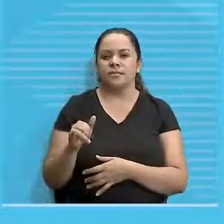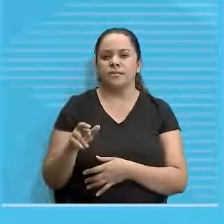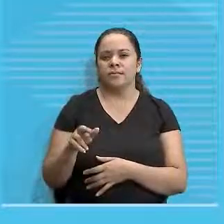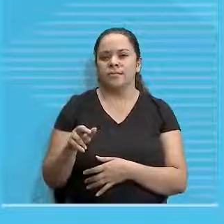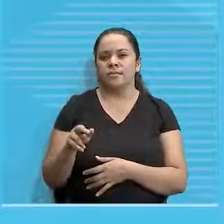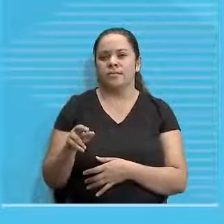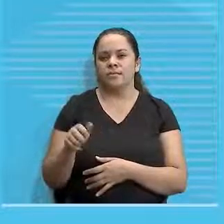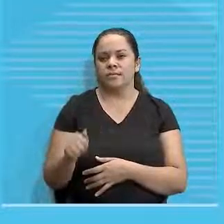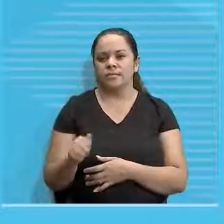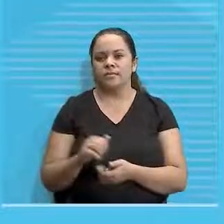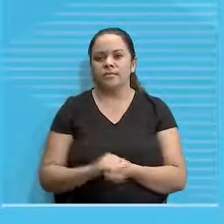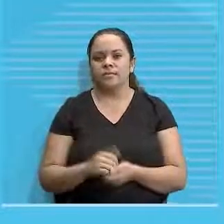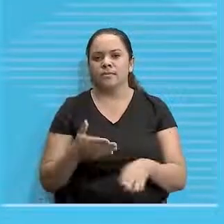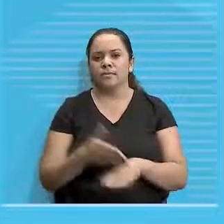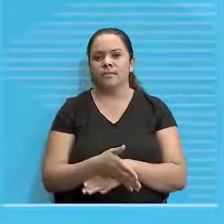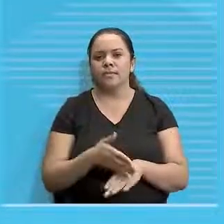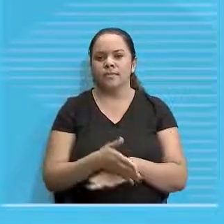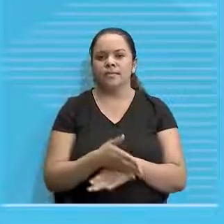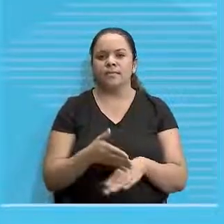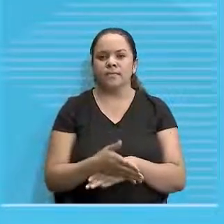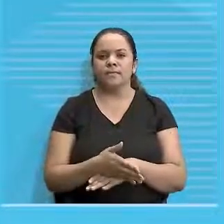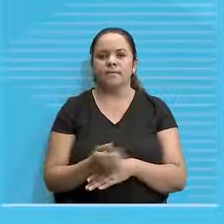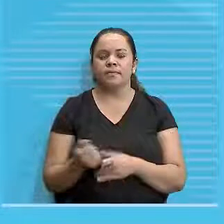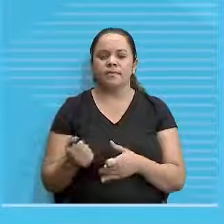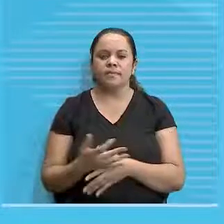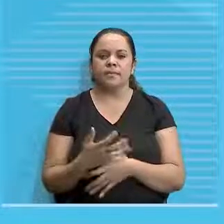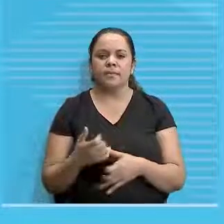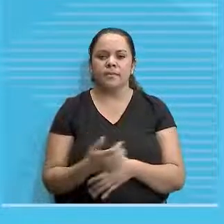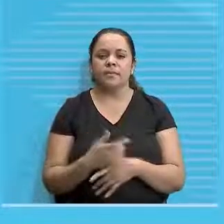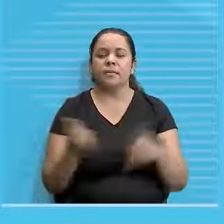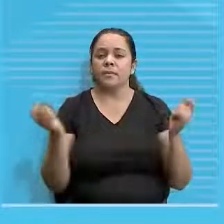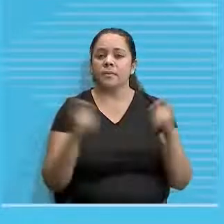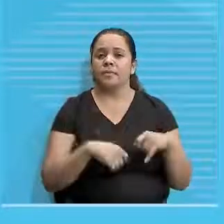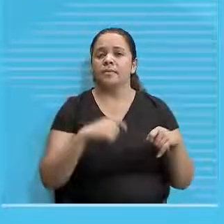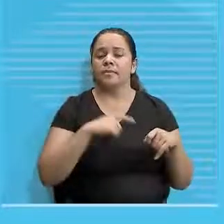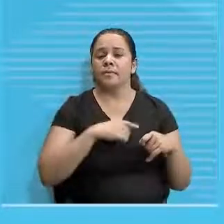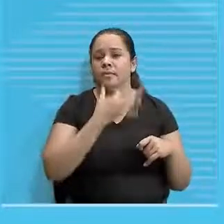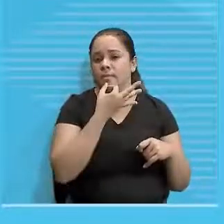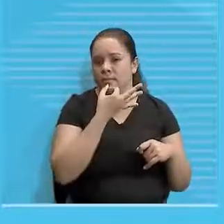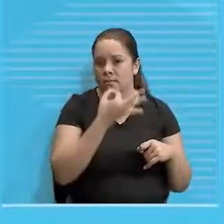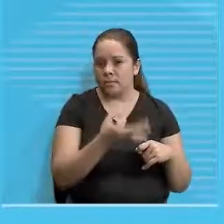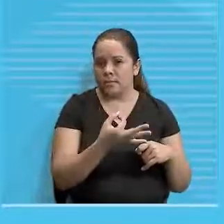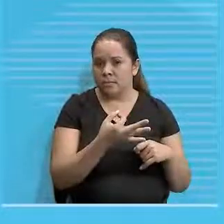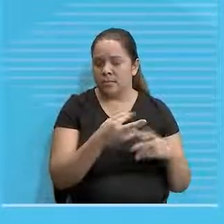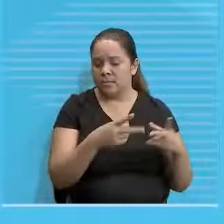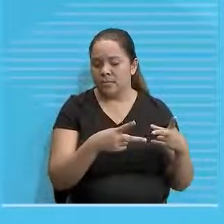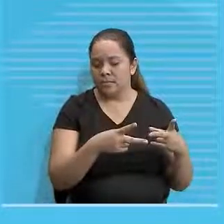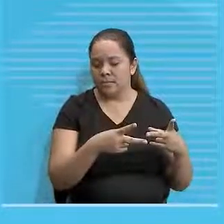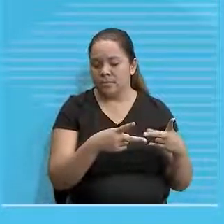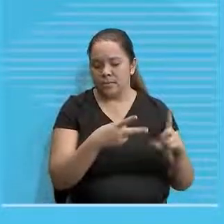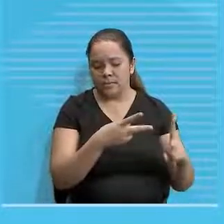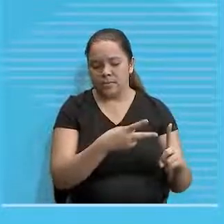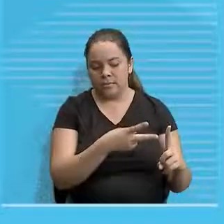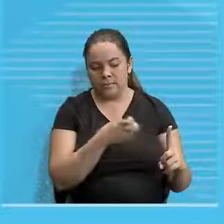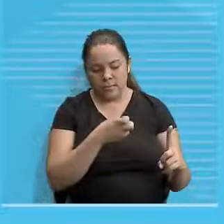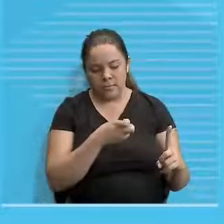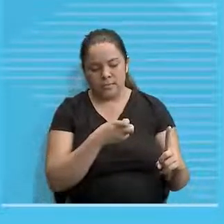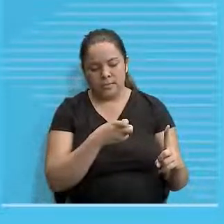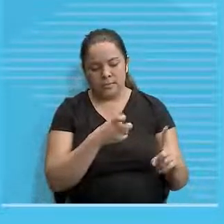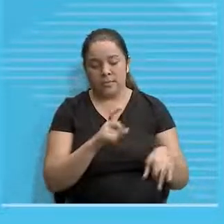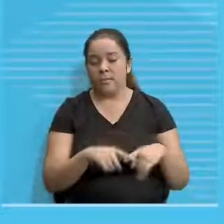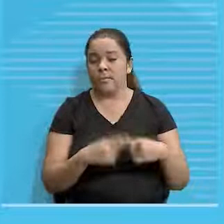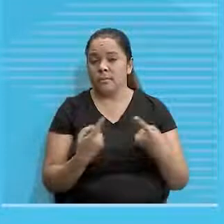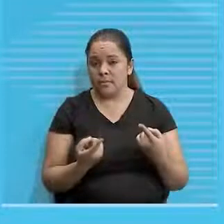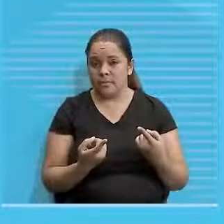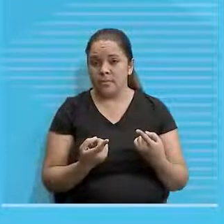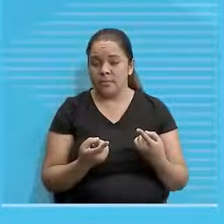aí eu posso ter uma opinião, uma visão sobre a Nayara, mas é claro, gente, que ela é a pessoa